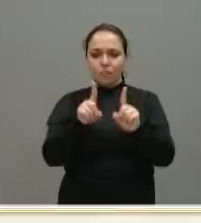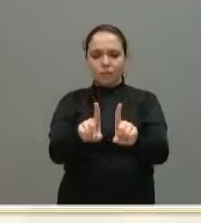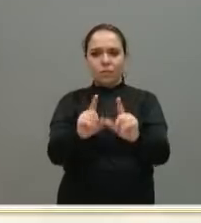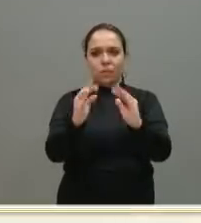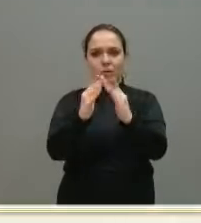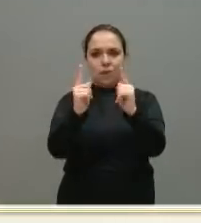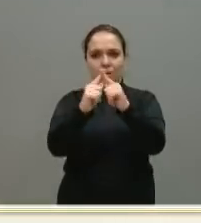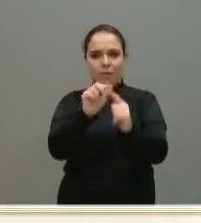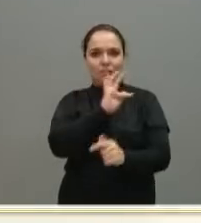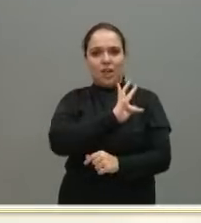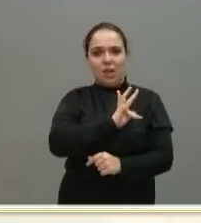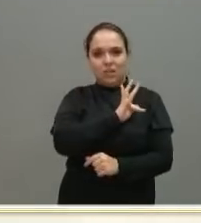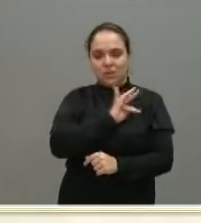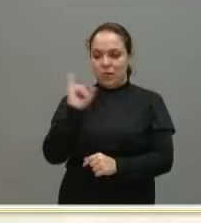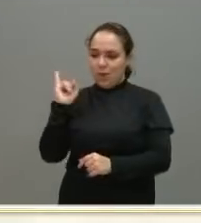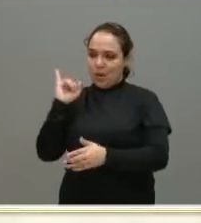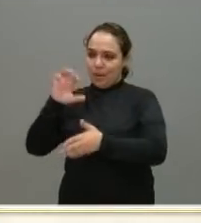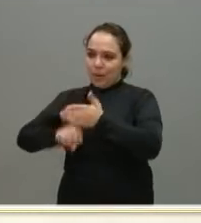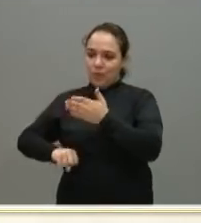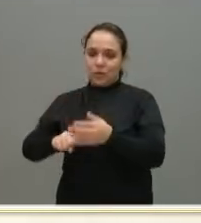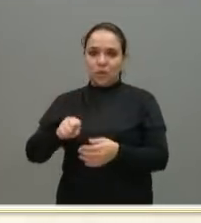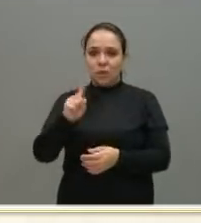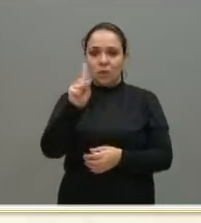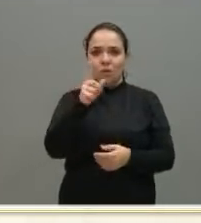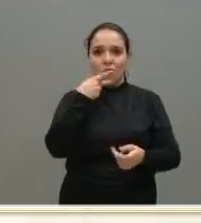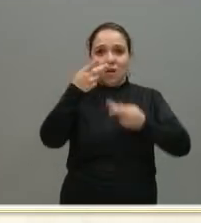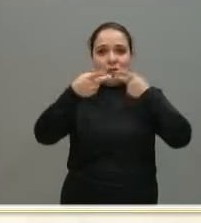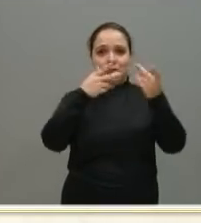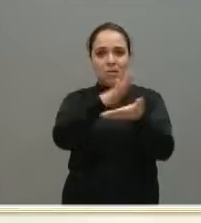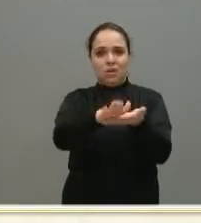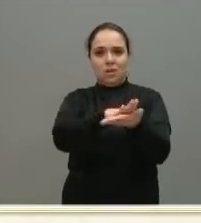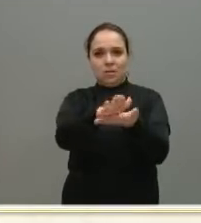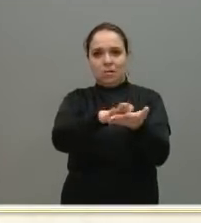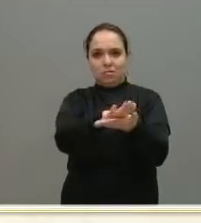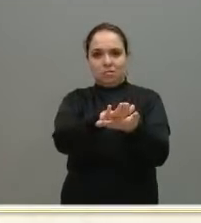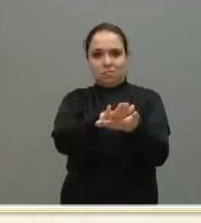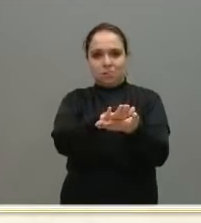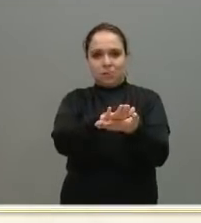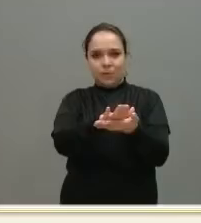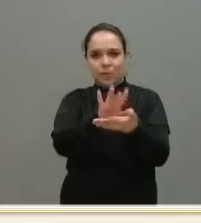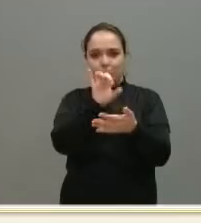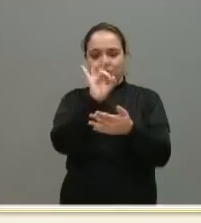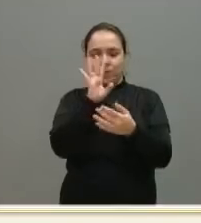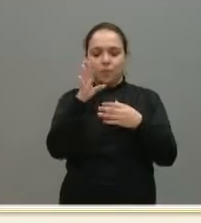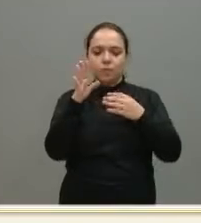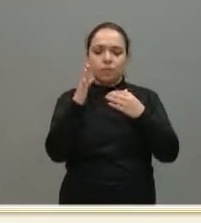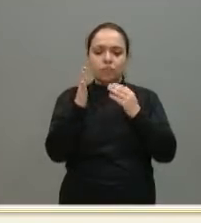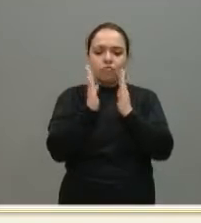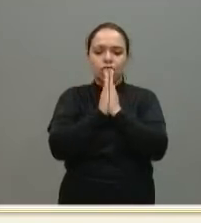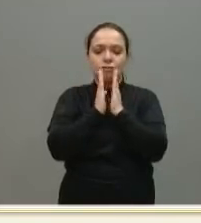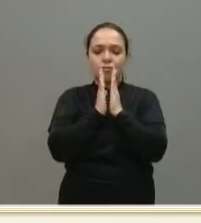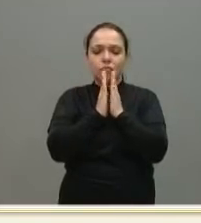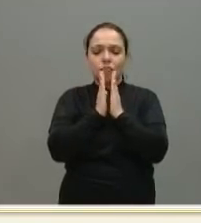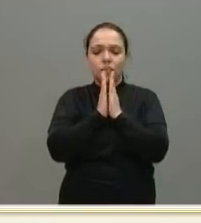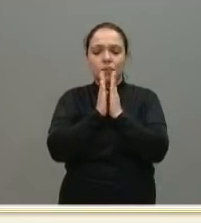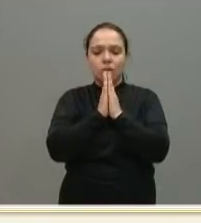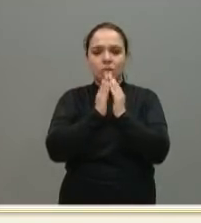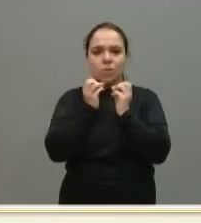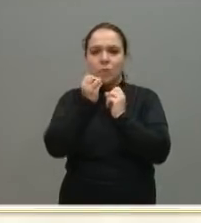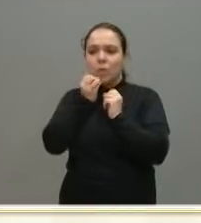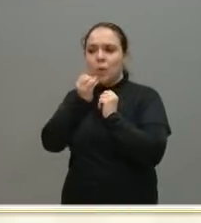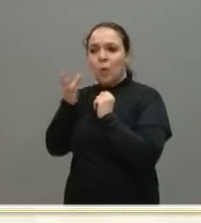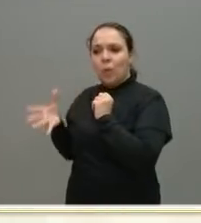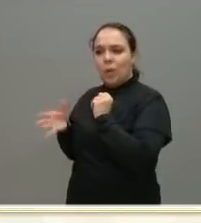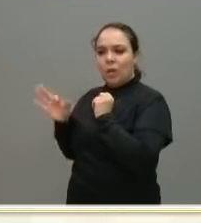templo. O fariseu, ele não verbalizou, ele não falou. E claro, uma pessoa sensata não